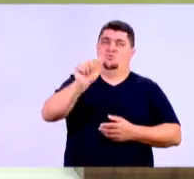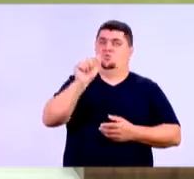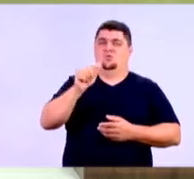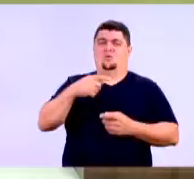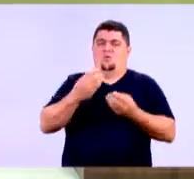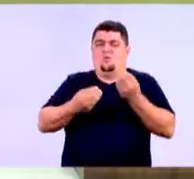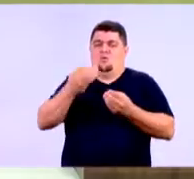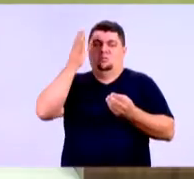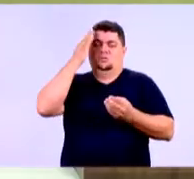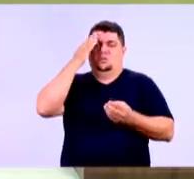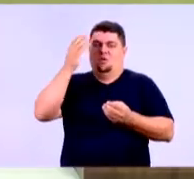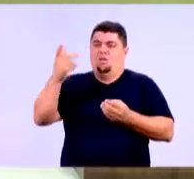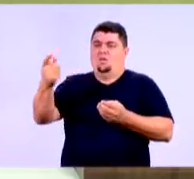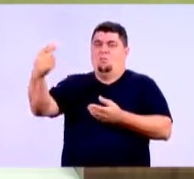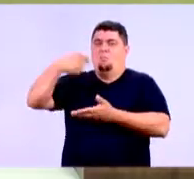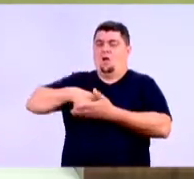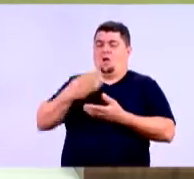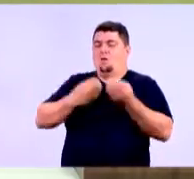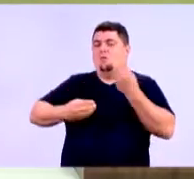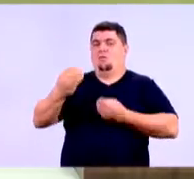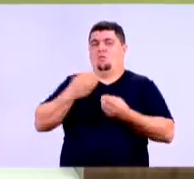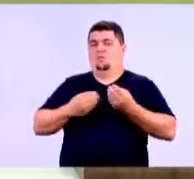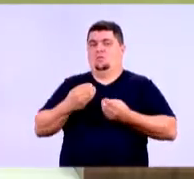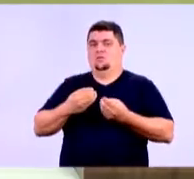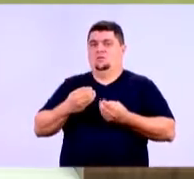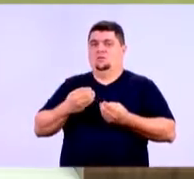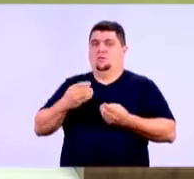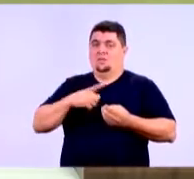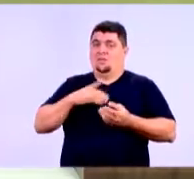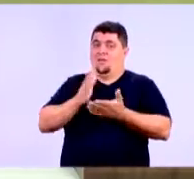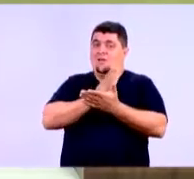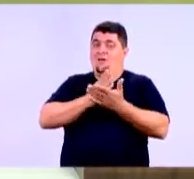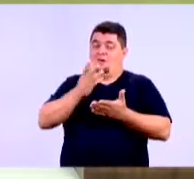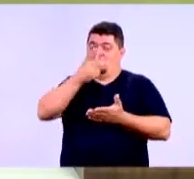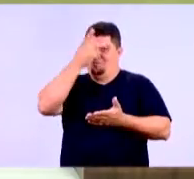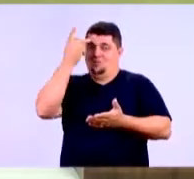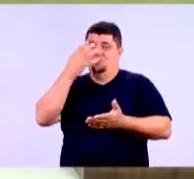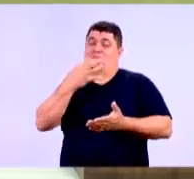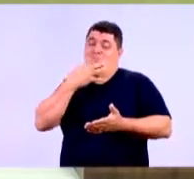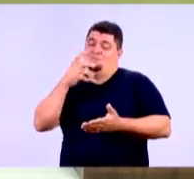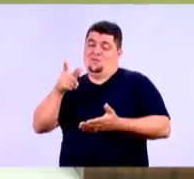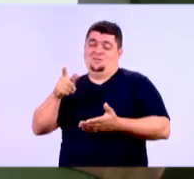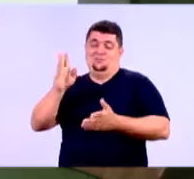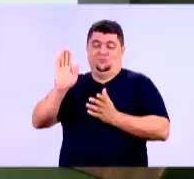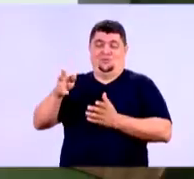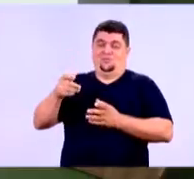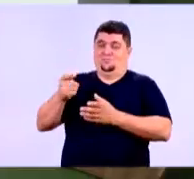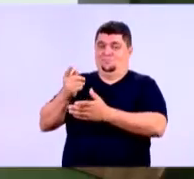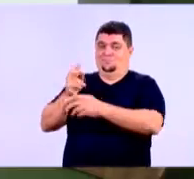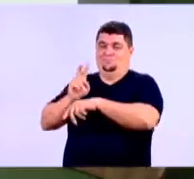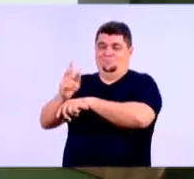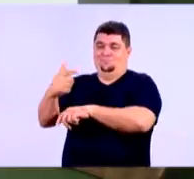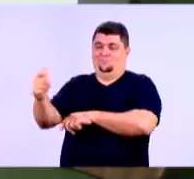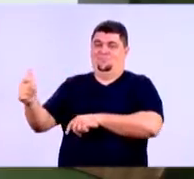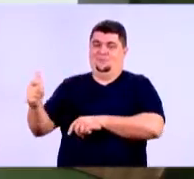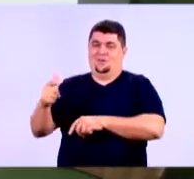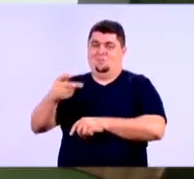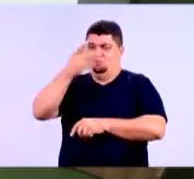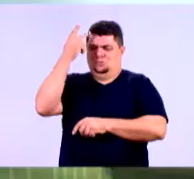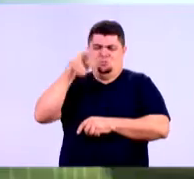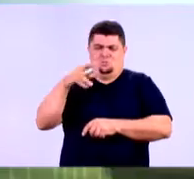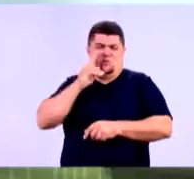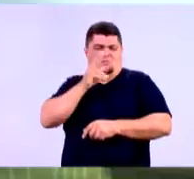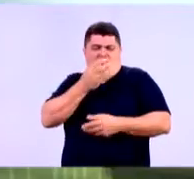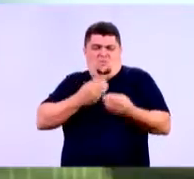saber como que eu vou fazer para receber, né? Tem muito conhecido que a gente também não vai emprestar, imagina para um desconhecido, né? Imagina para um desconhecido, né,